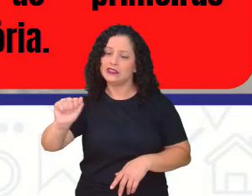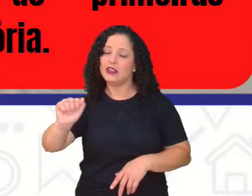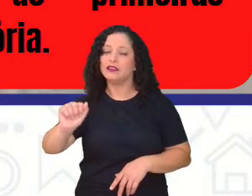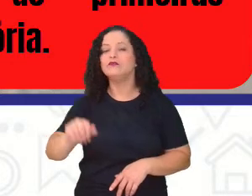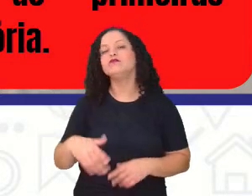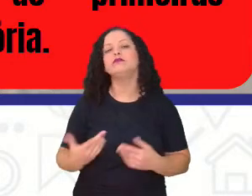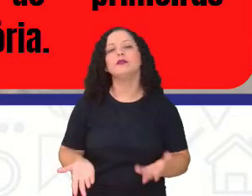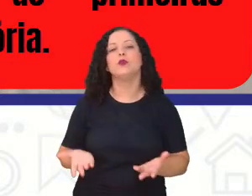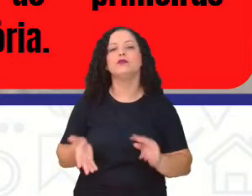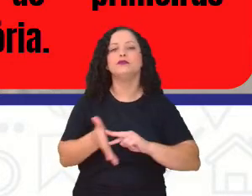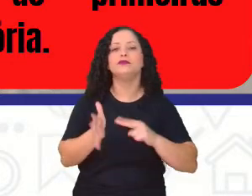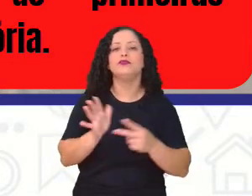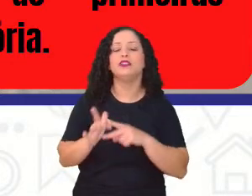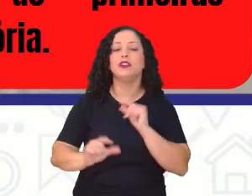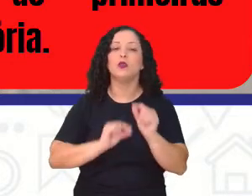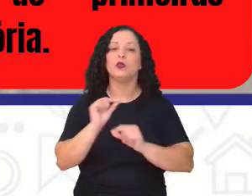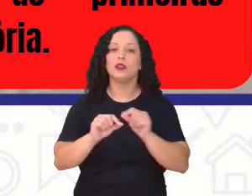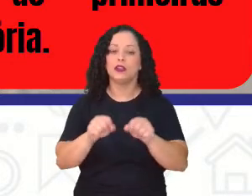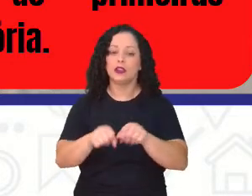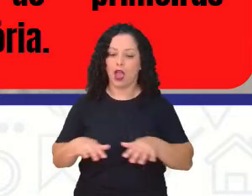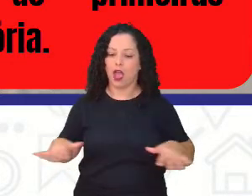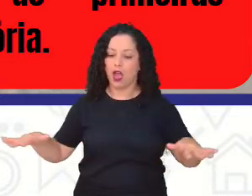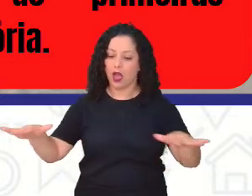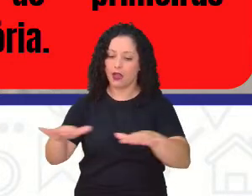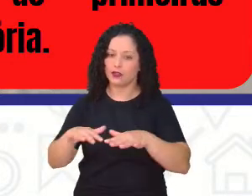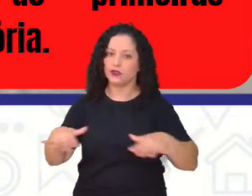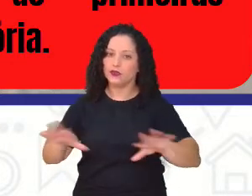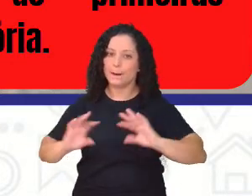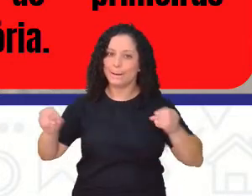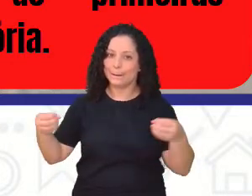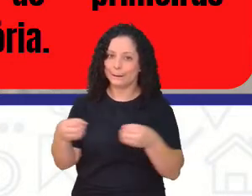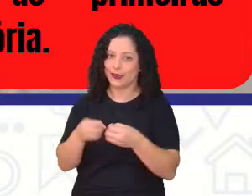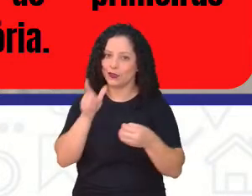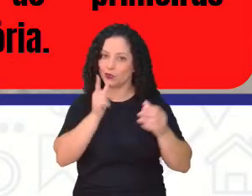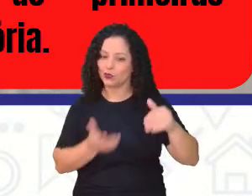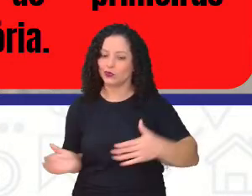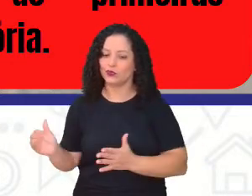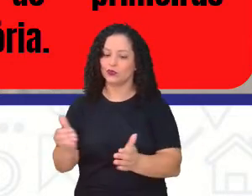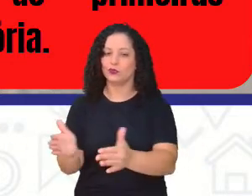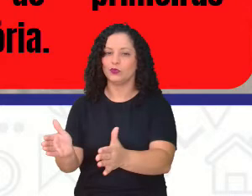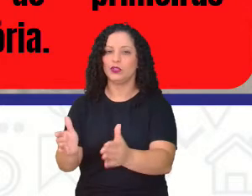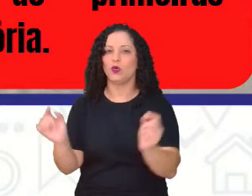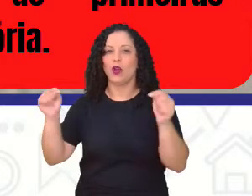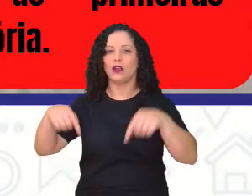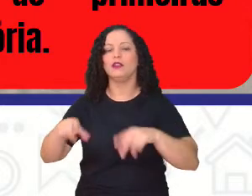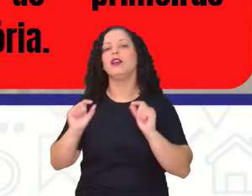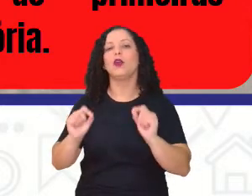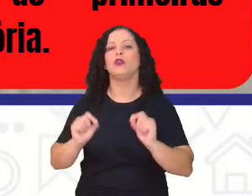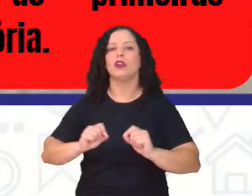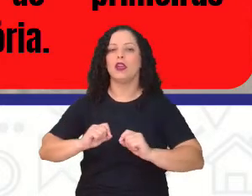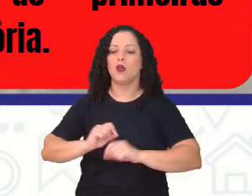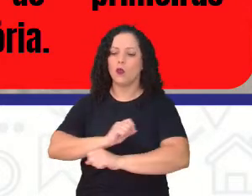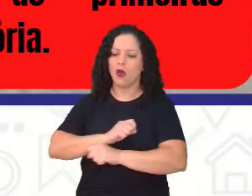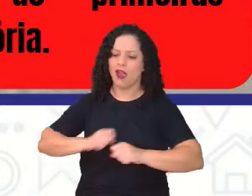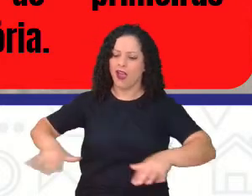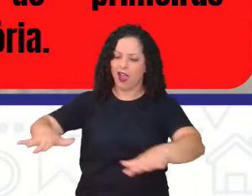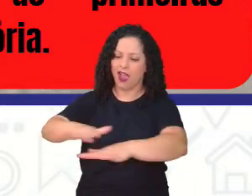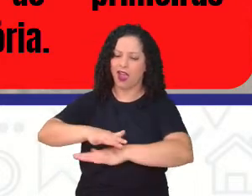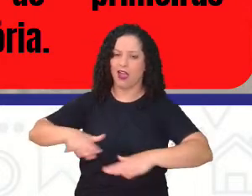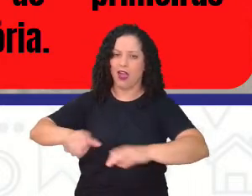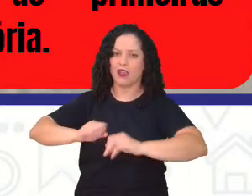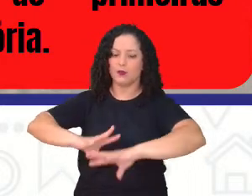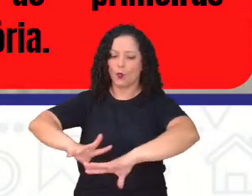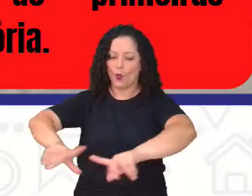às margens do rio, era um território pedregoso, não, perdão, desértico, né, com muito